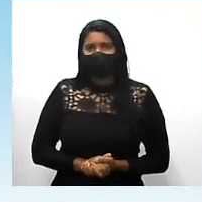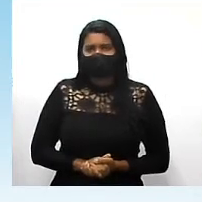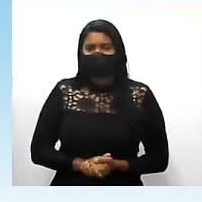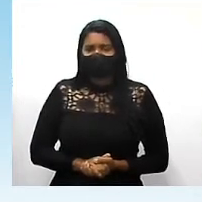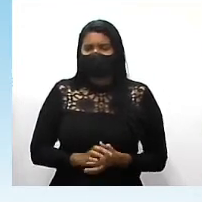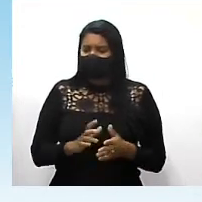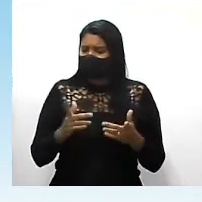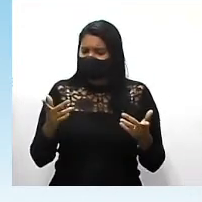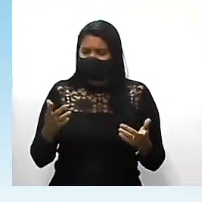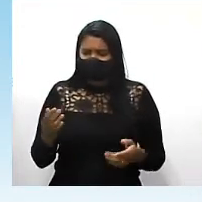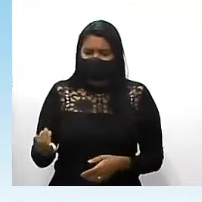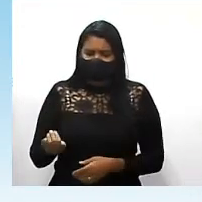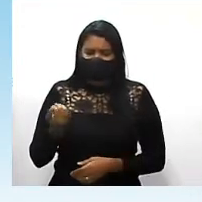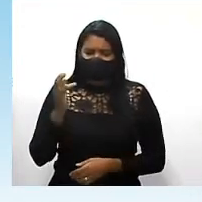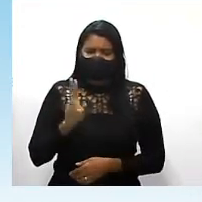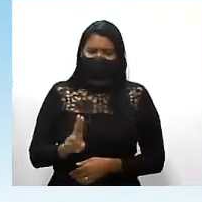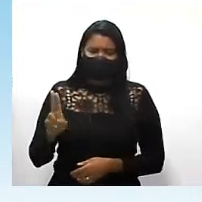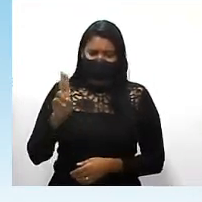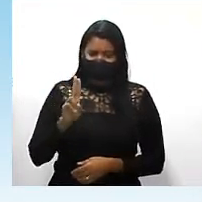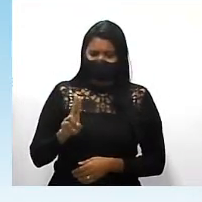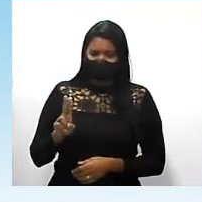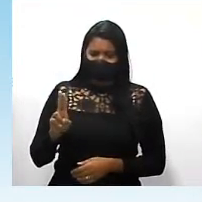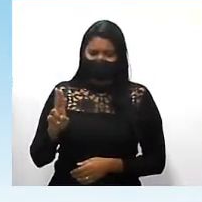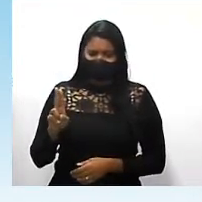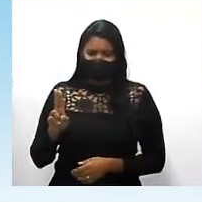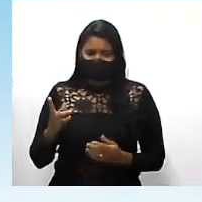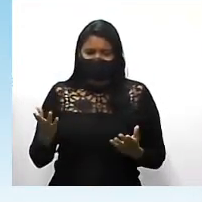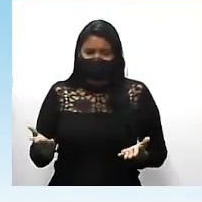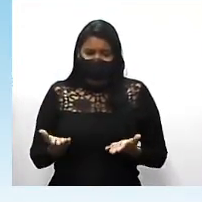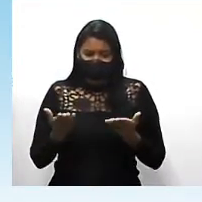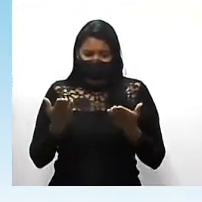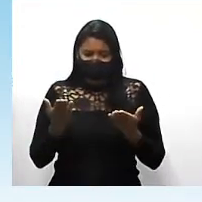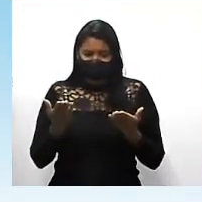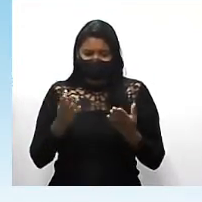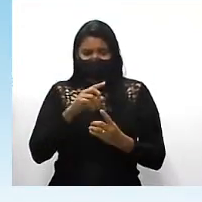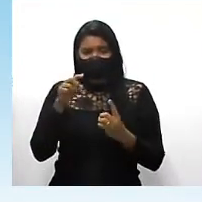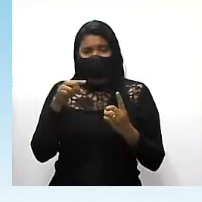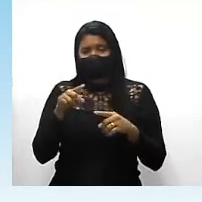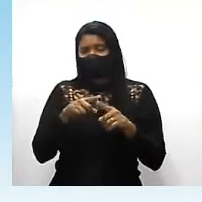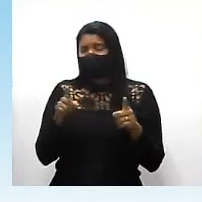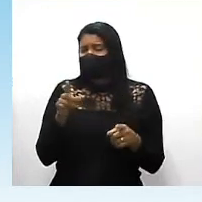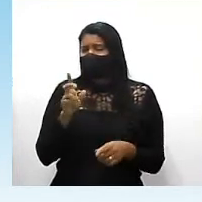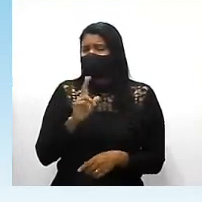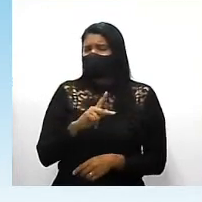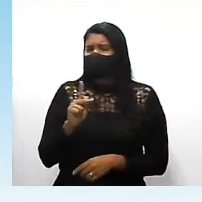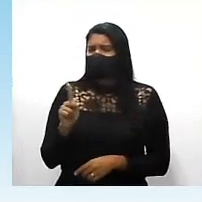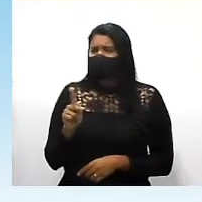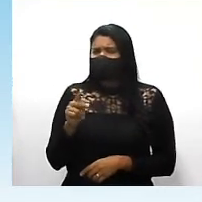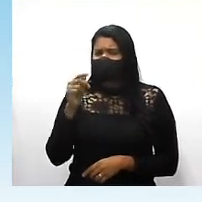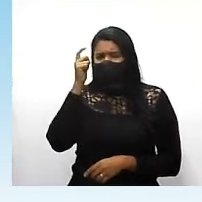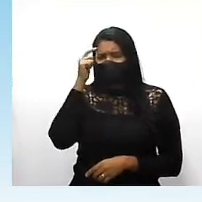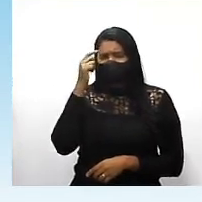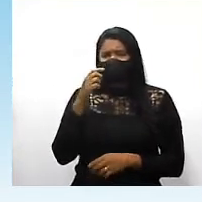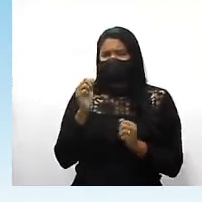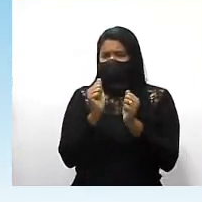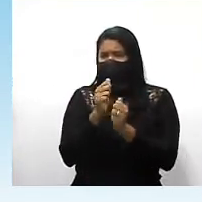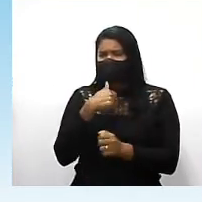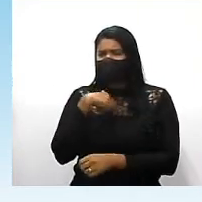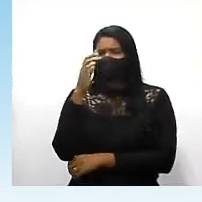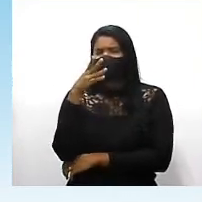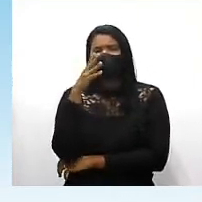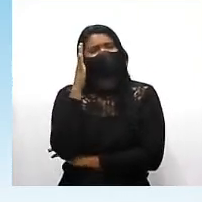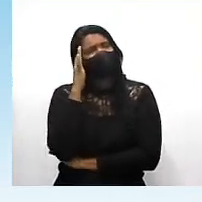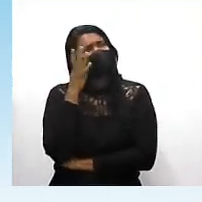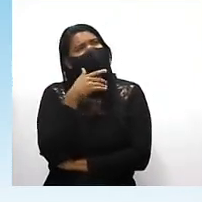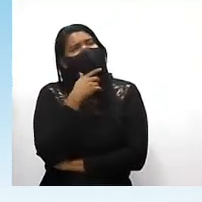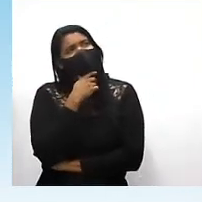motivos, né, para serem utilizados e podemos ter motivos para objeções. Mas, professor, raciocine comigo. Se